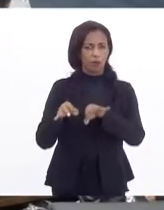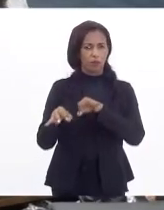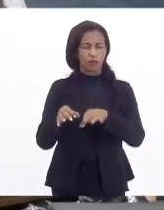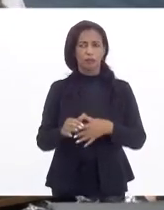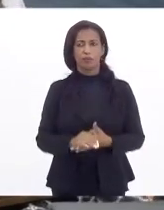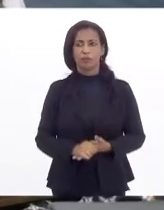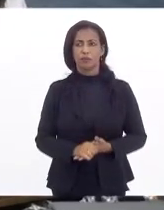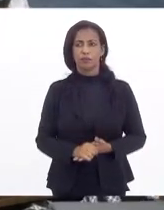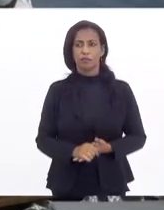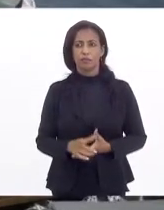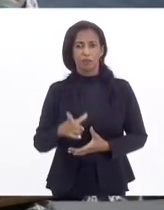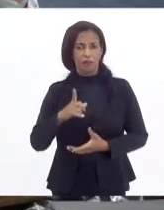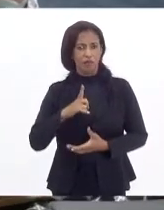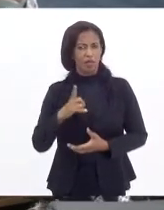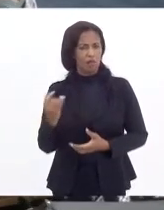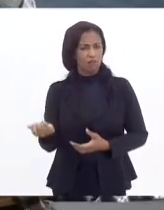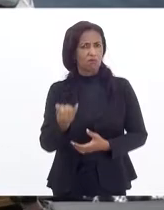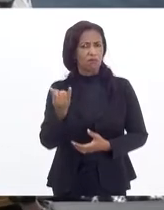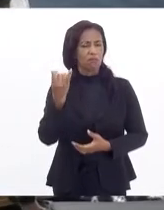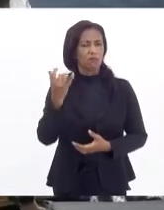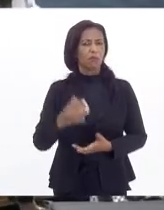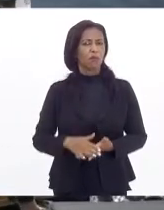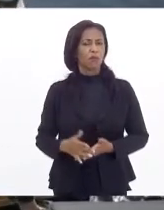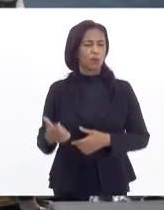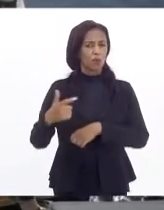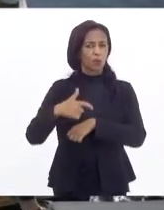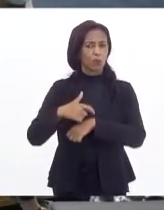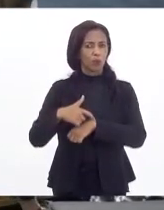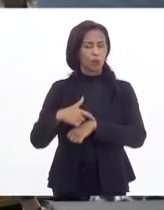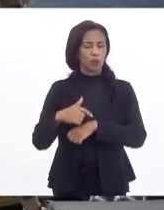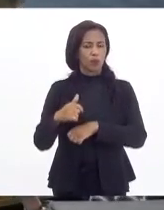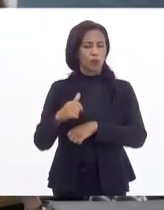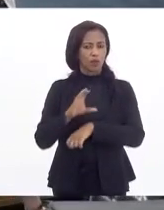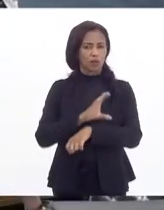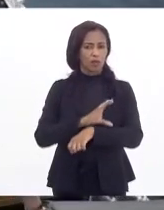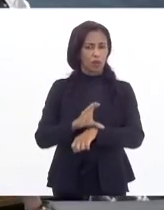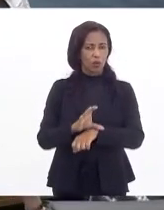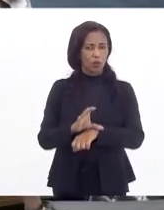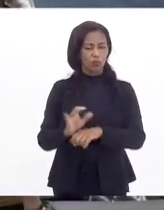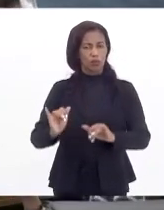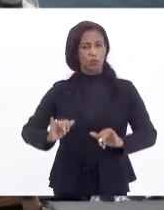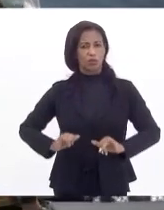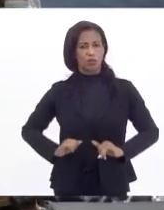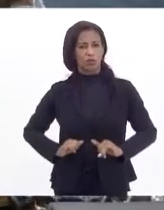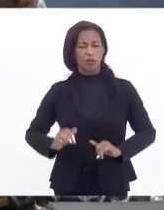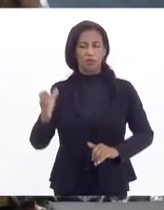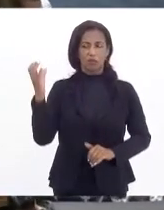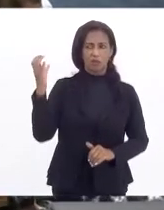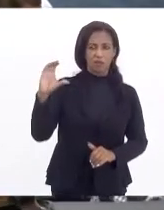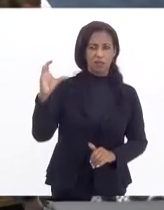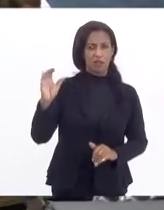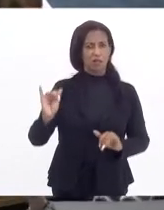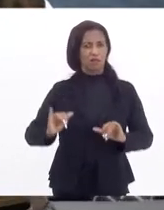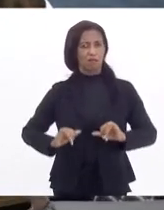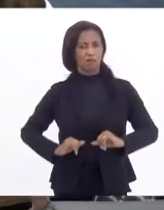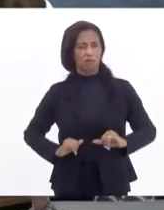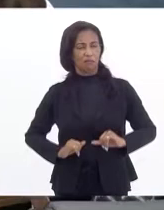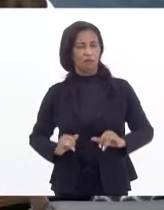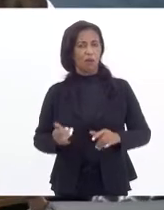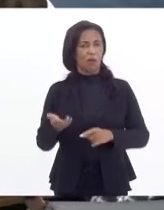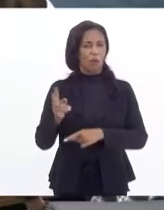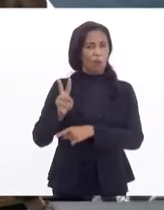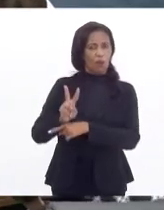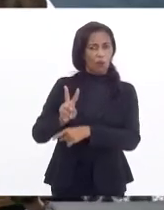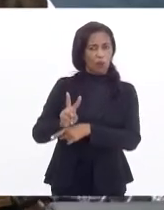ele tem relevância, porque no momento que a cultura está atacada, que a ciência está atacada, preservar